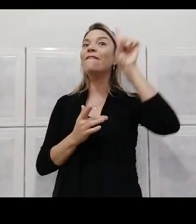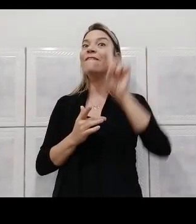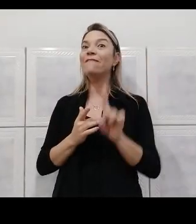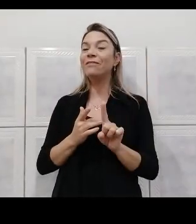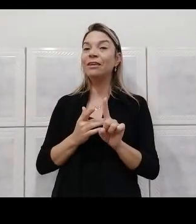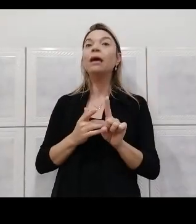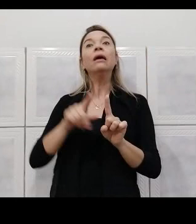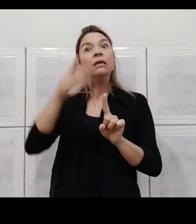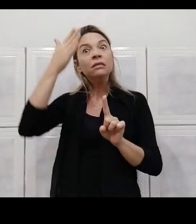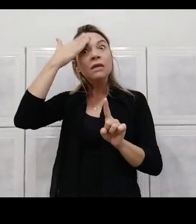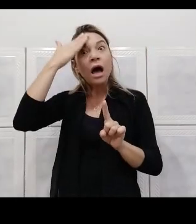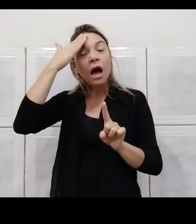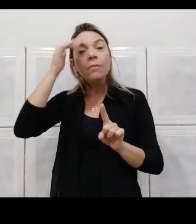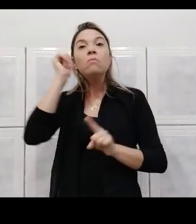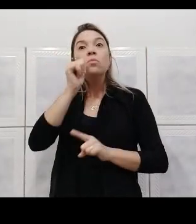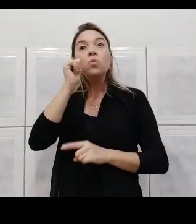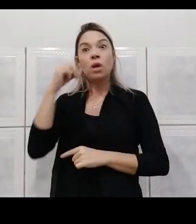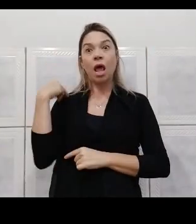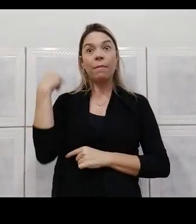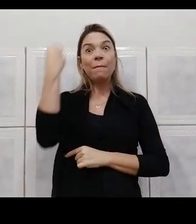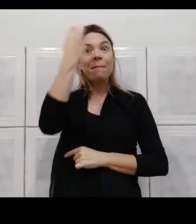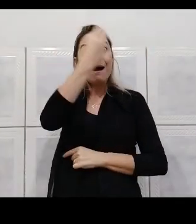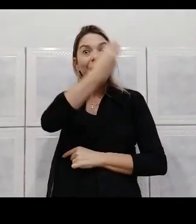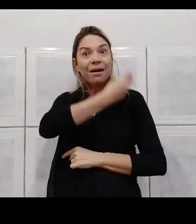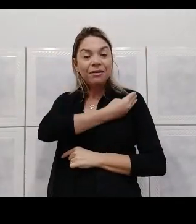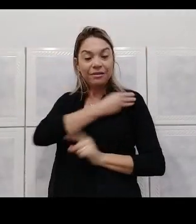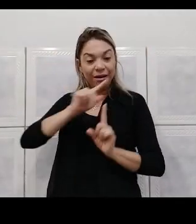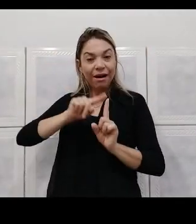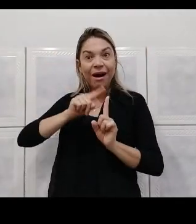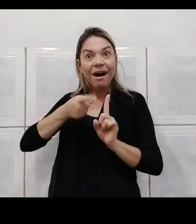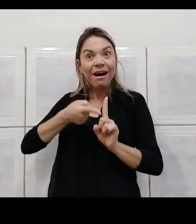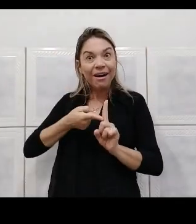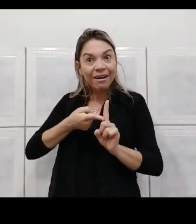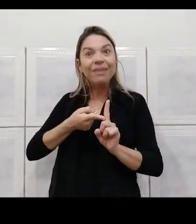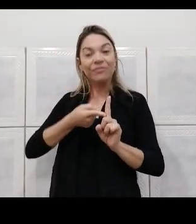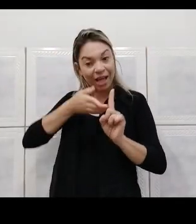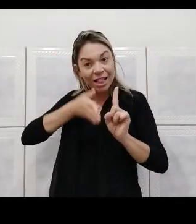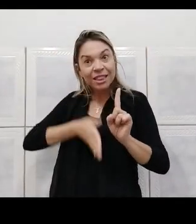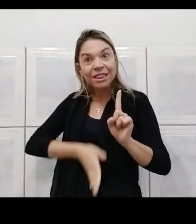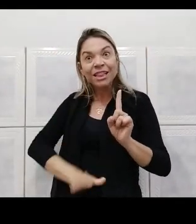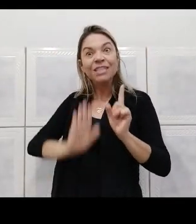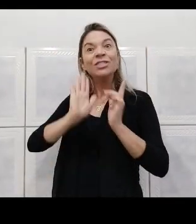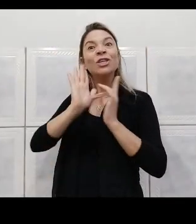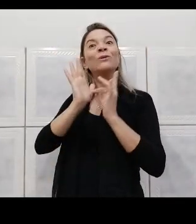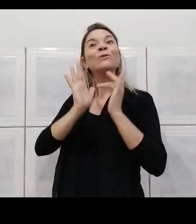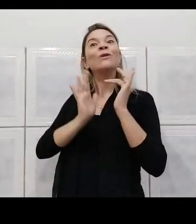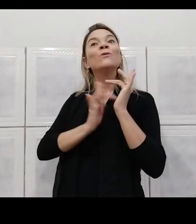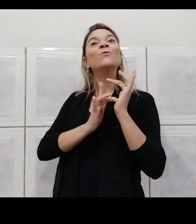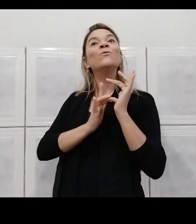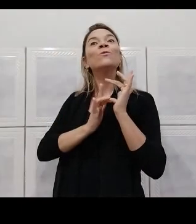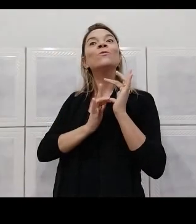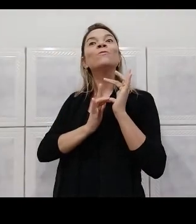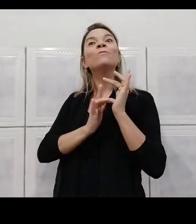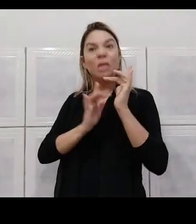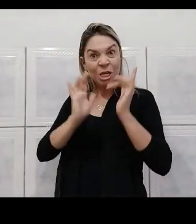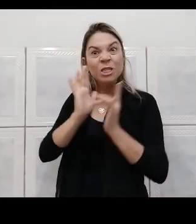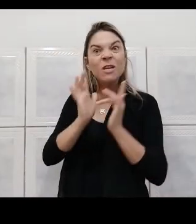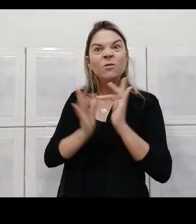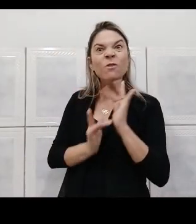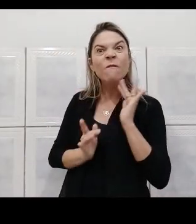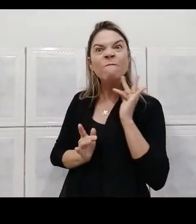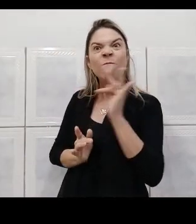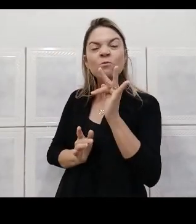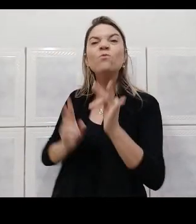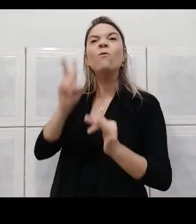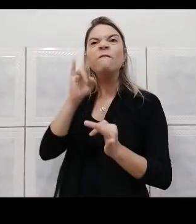Maria, que esmagará a cabeça da serpente, que ferirá a cabeça da serpente, que vencerá